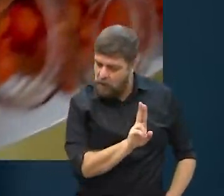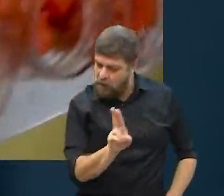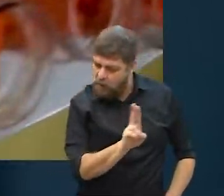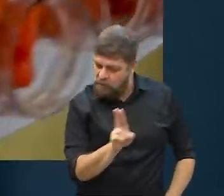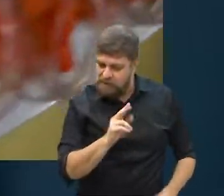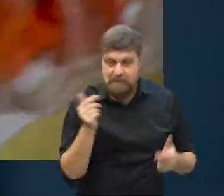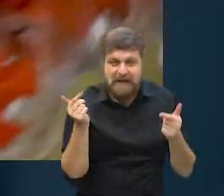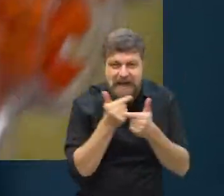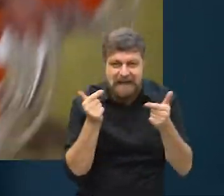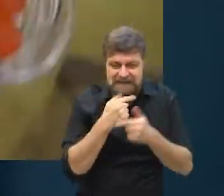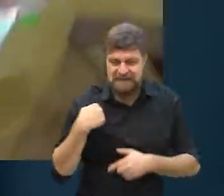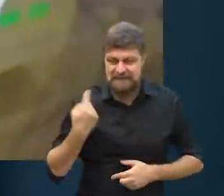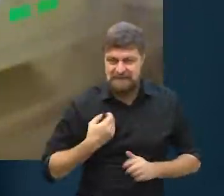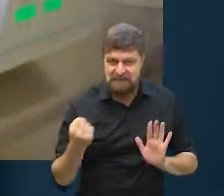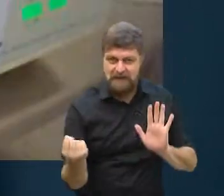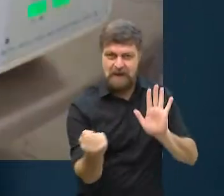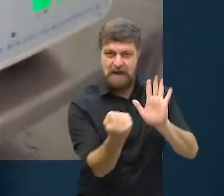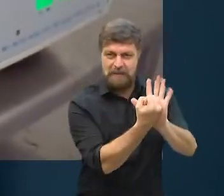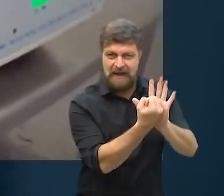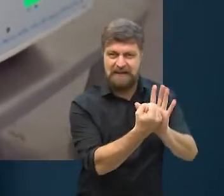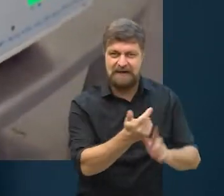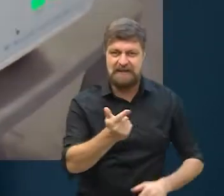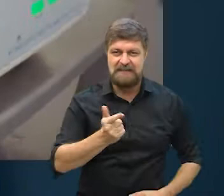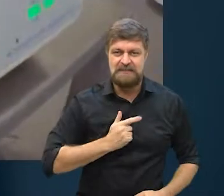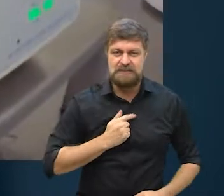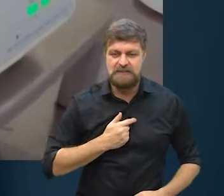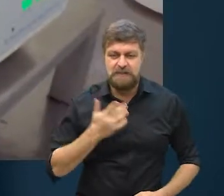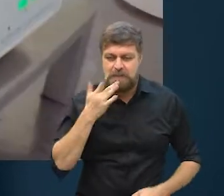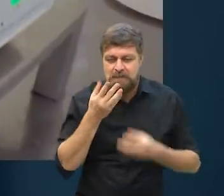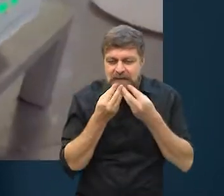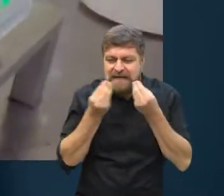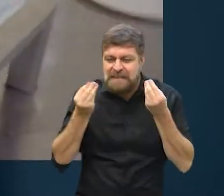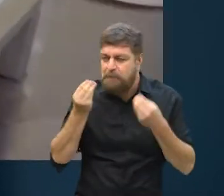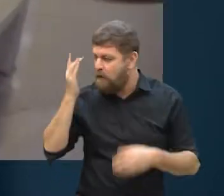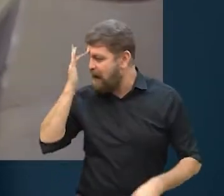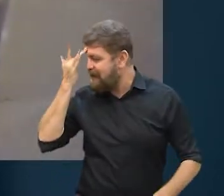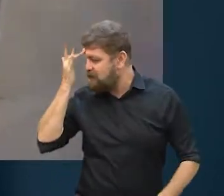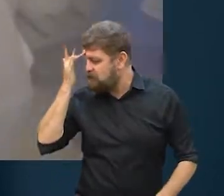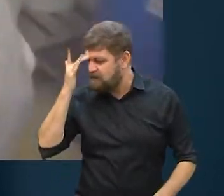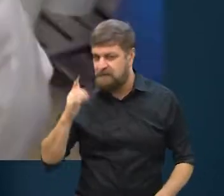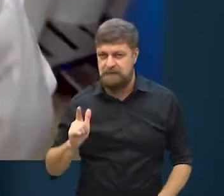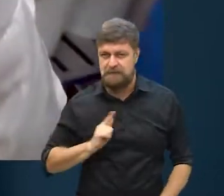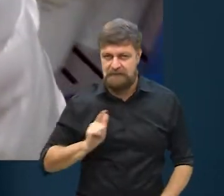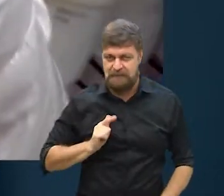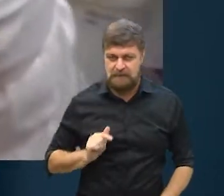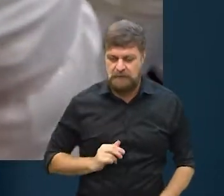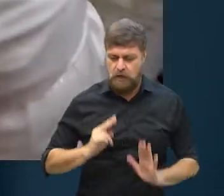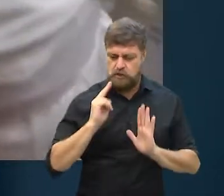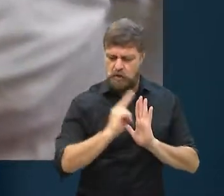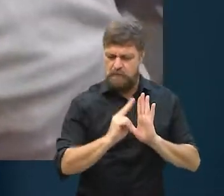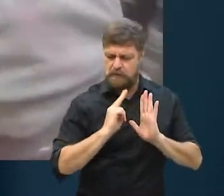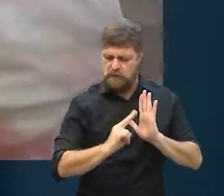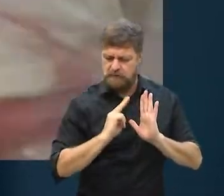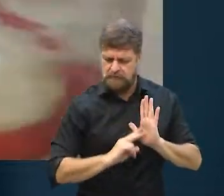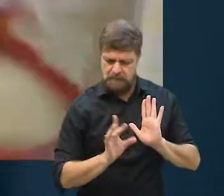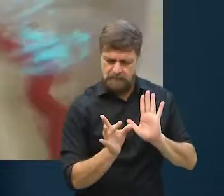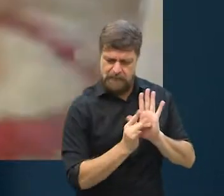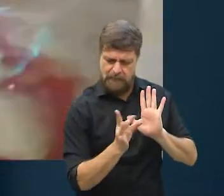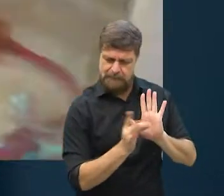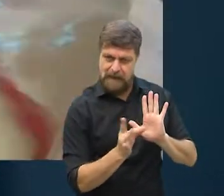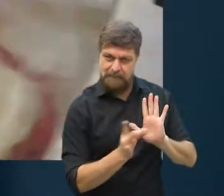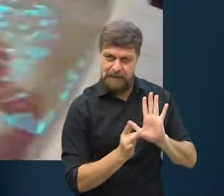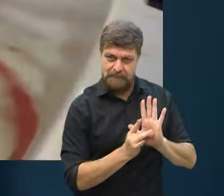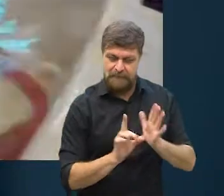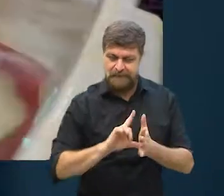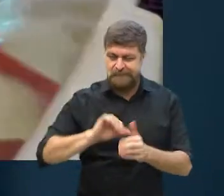é engraçado porque a gente criou uma marca no começo como Sabor da Índia. E aí a gente rodou um monte de rótulo. E aí depois